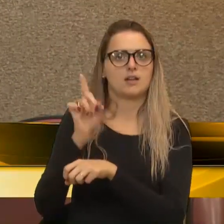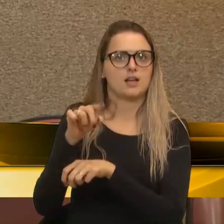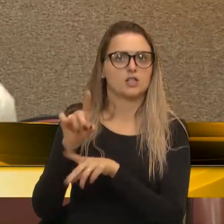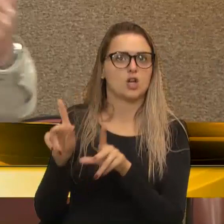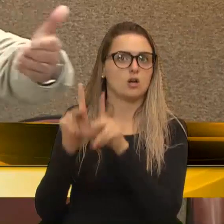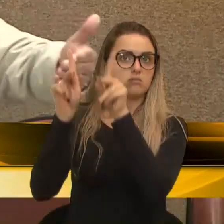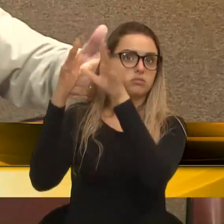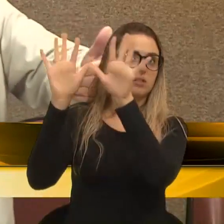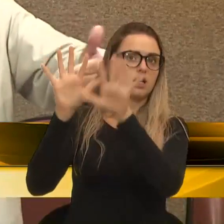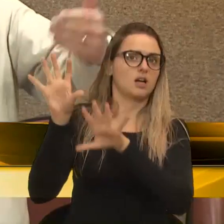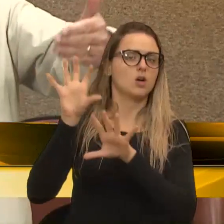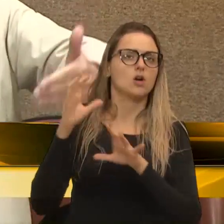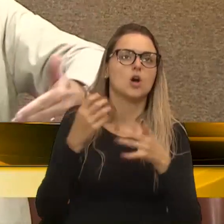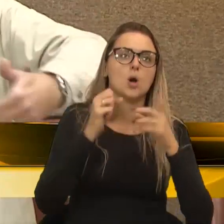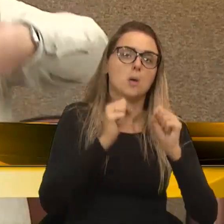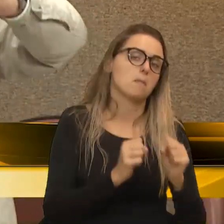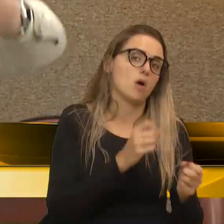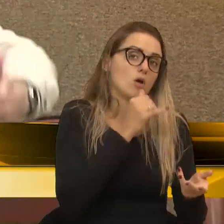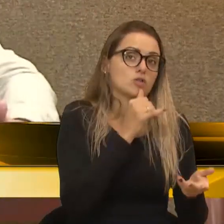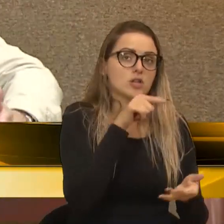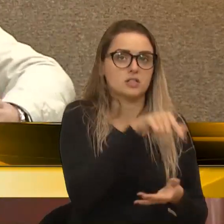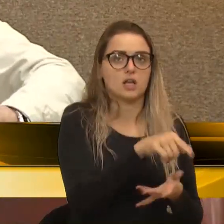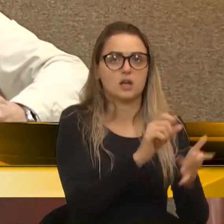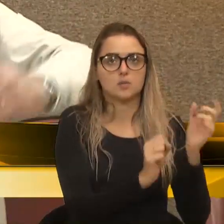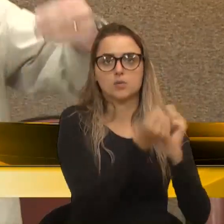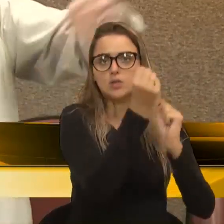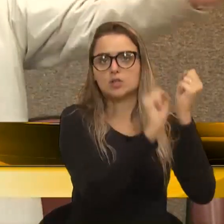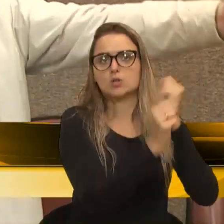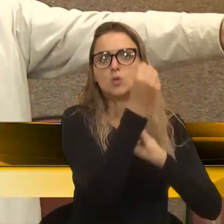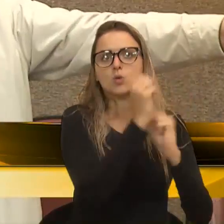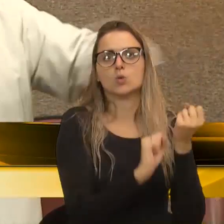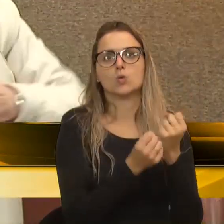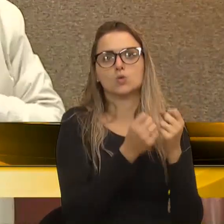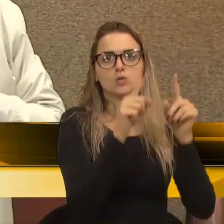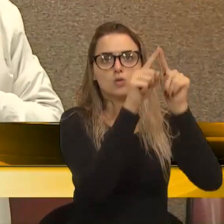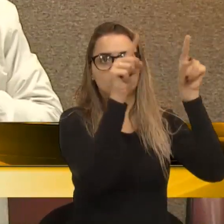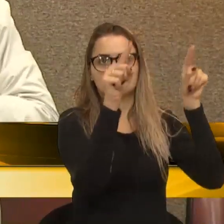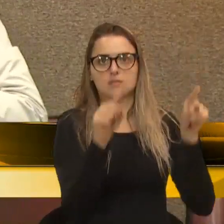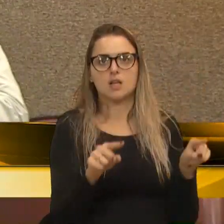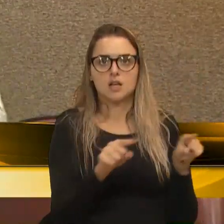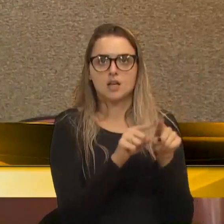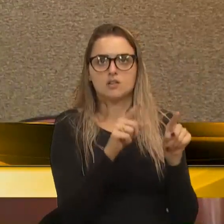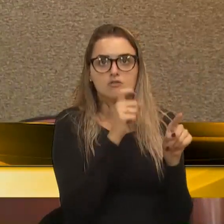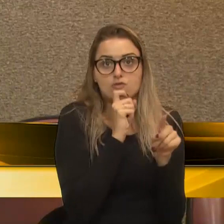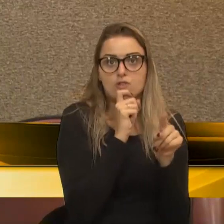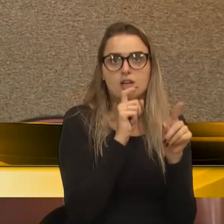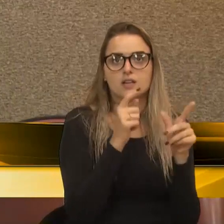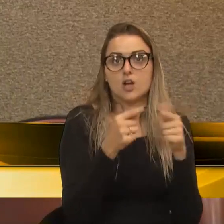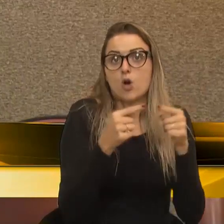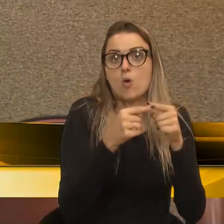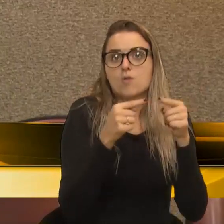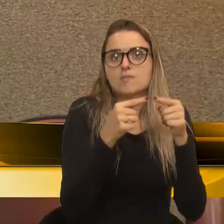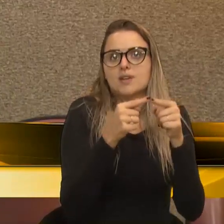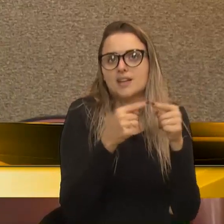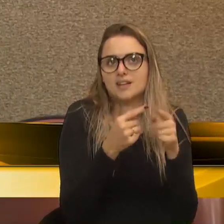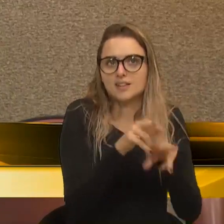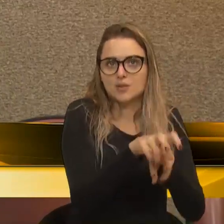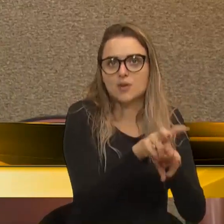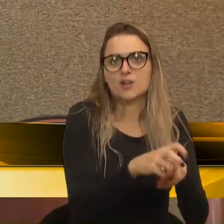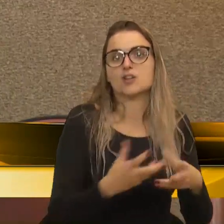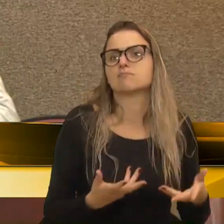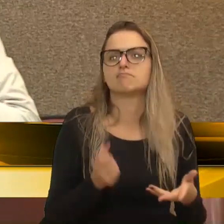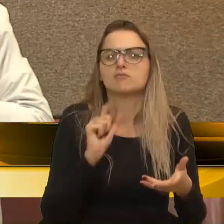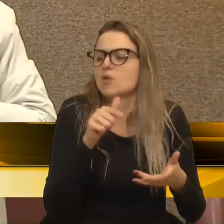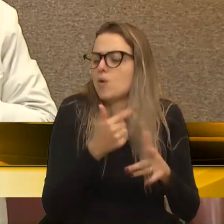Não. Nós podemos ter ali, por exemplo, uma indústria de câmaras frias que dialoga com a área agrícola. Qual